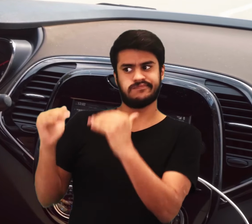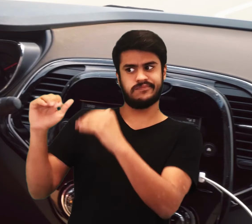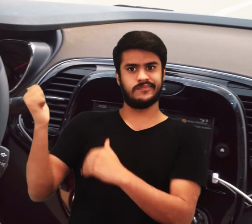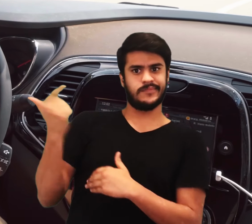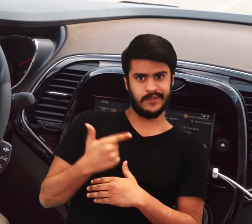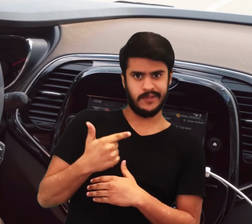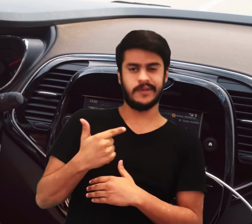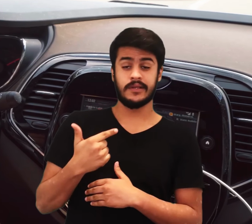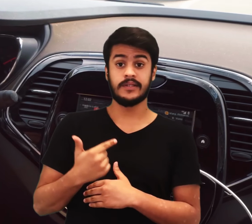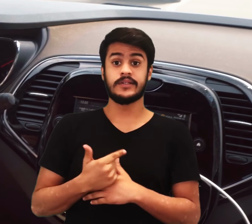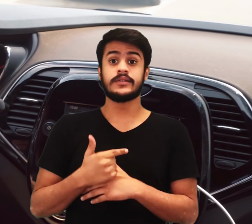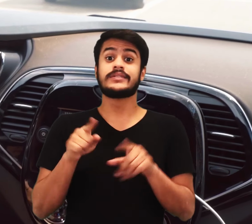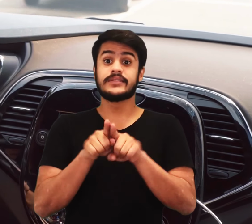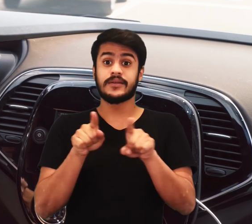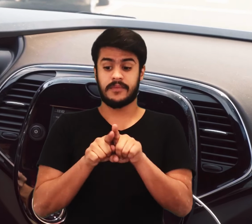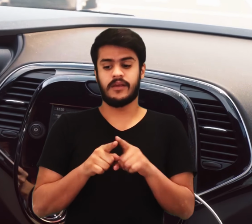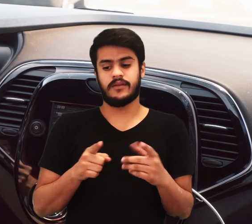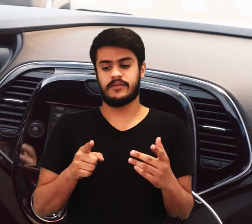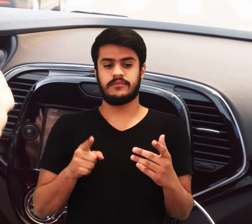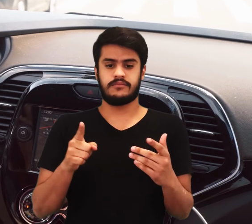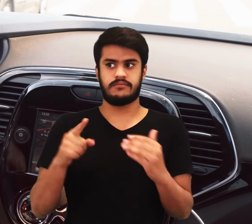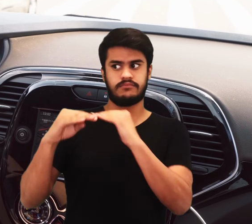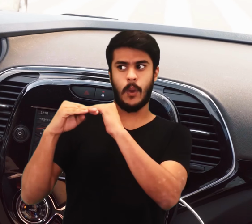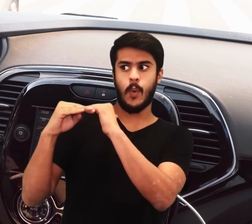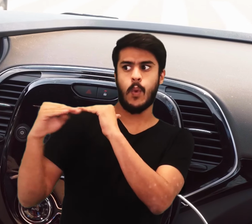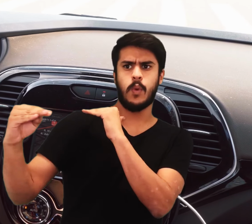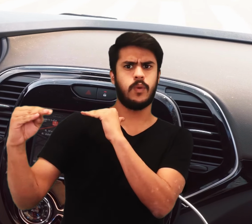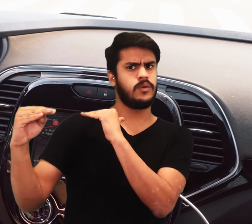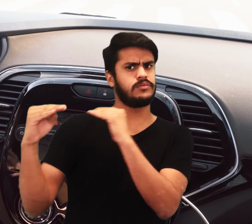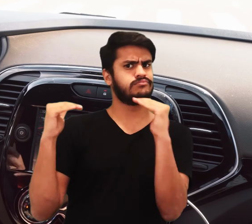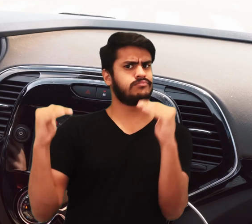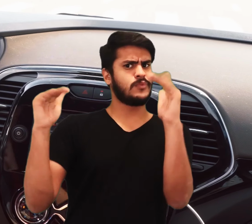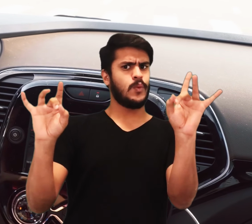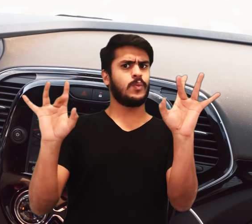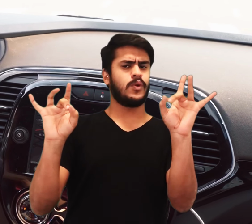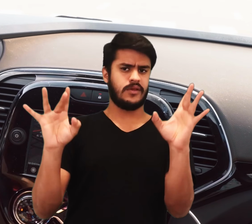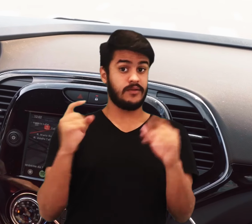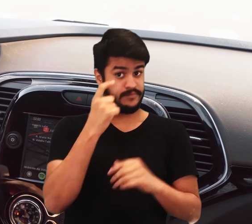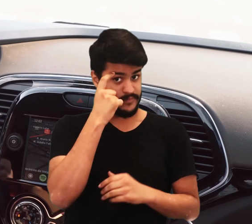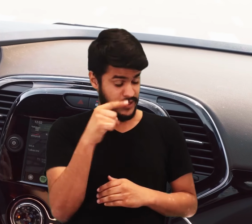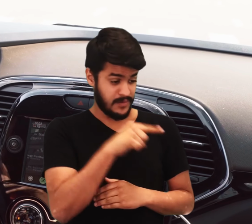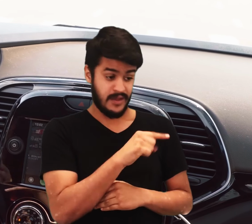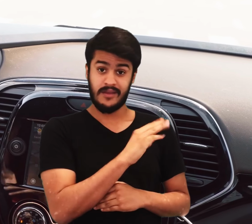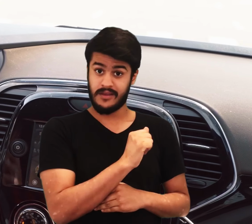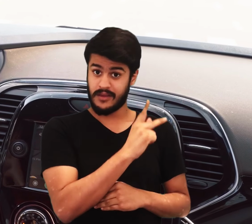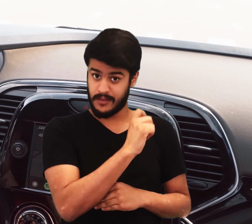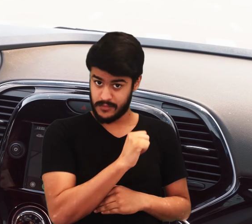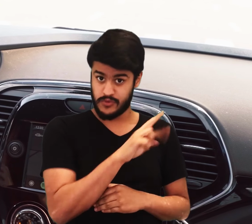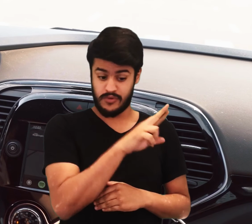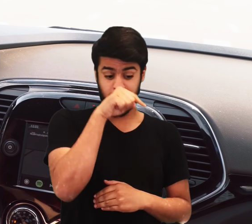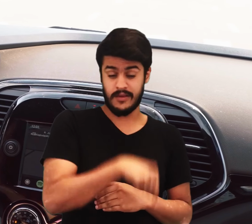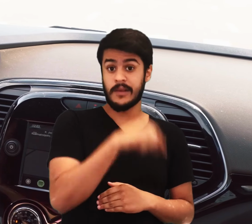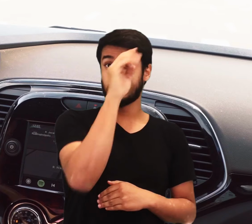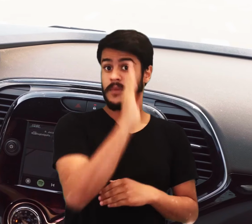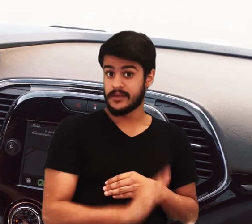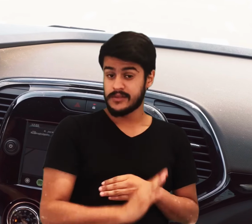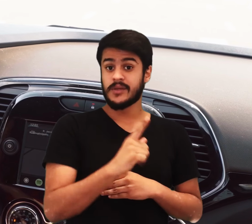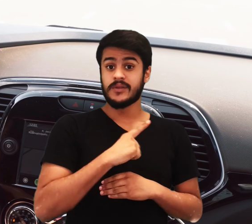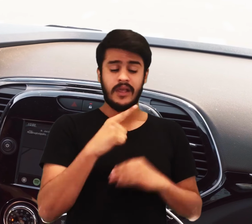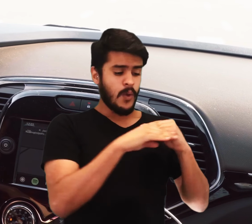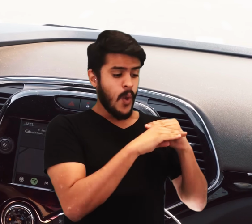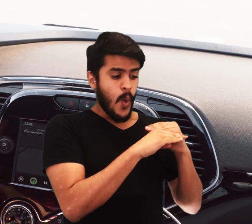Highline, né? TSI, que tem uma plataforma super moderna. Lembrando aqui, né? O Captur, o nosso Captur, ele